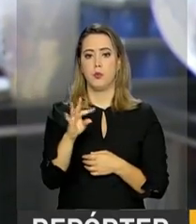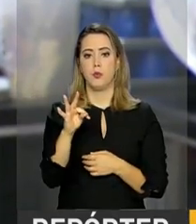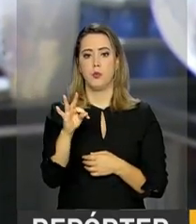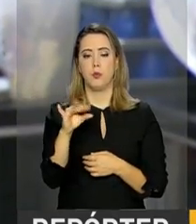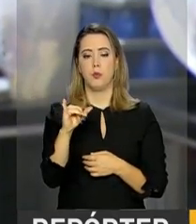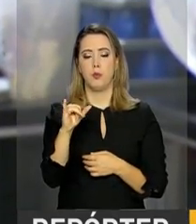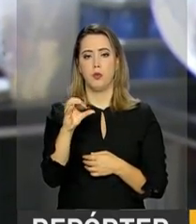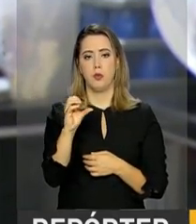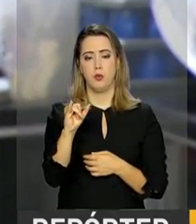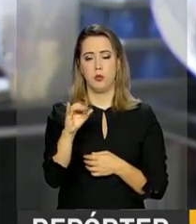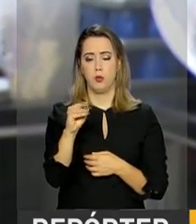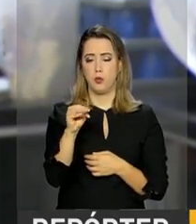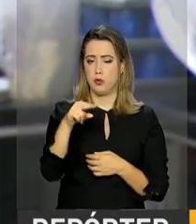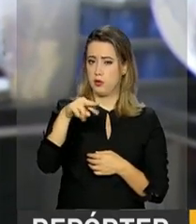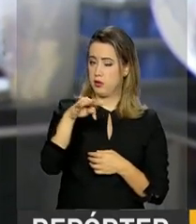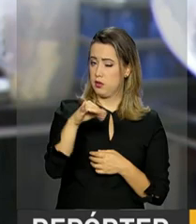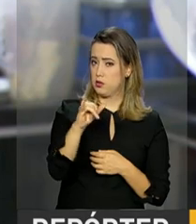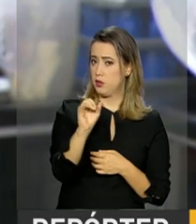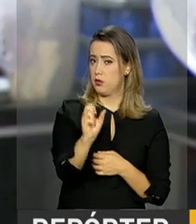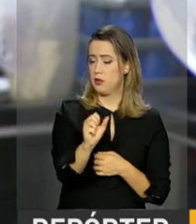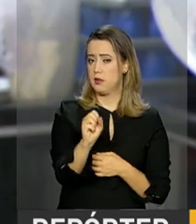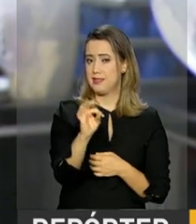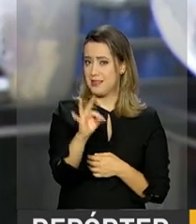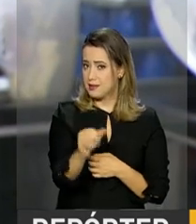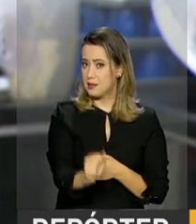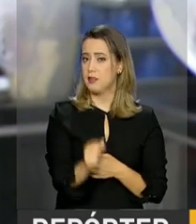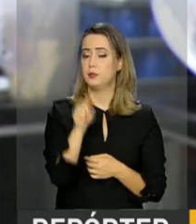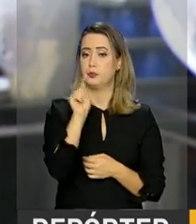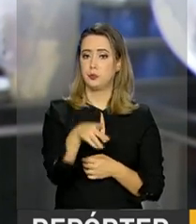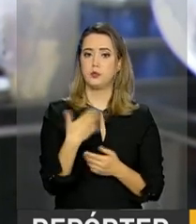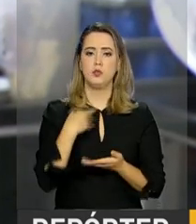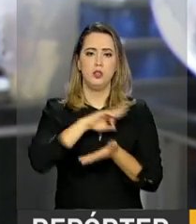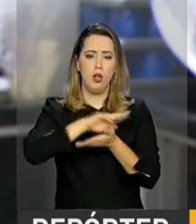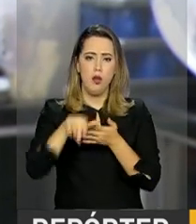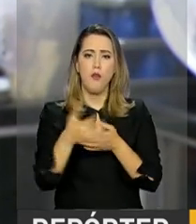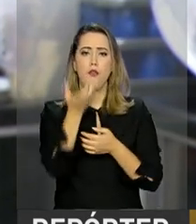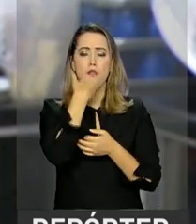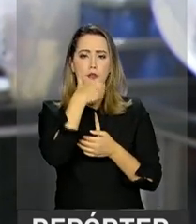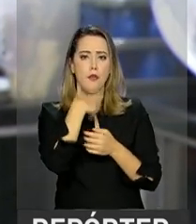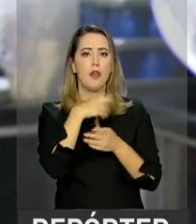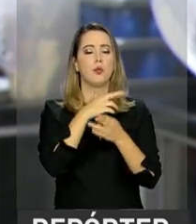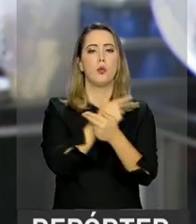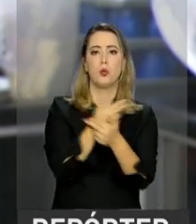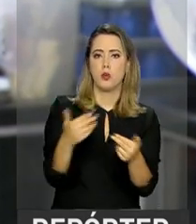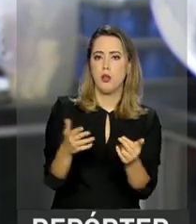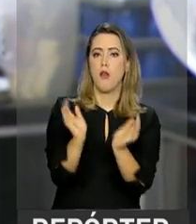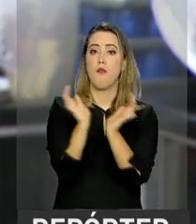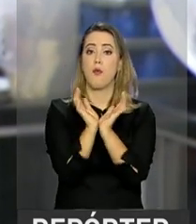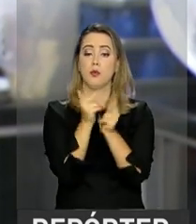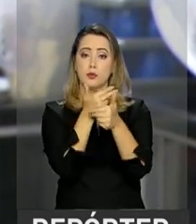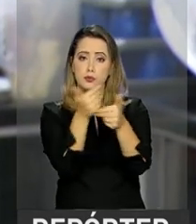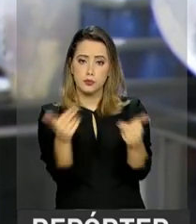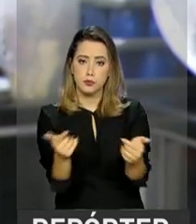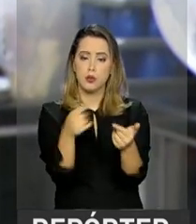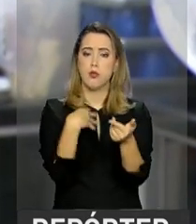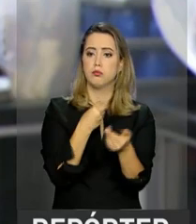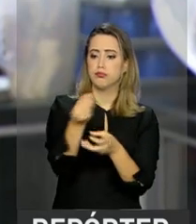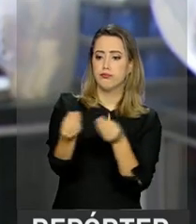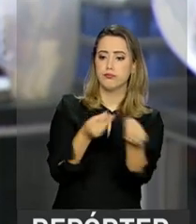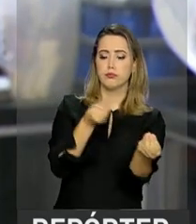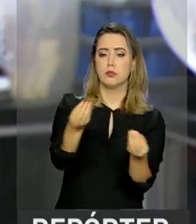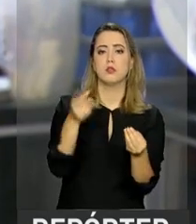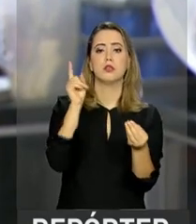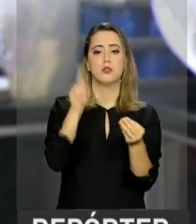Ele é composto por frutas e verduras, todos os grupos de alimentos. E são distribuídos